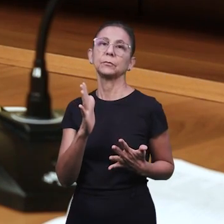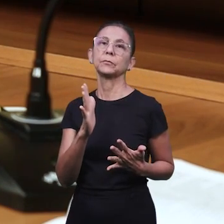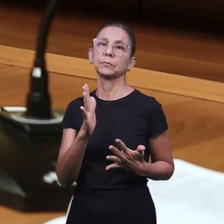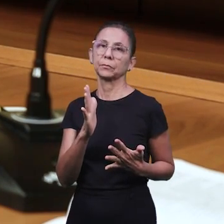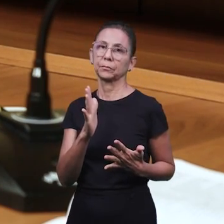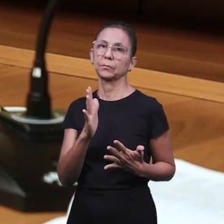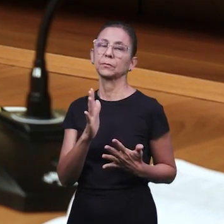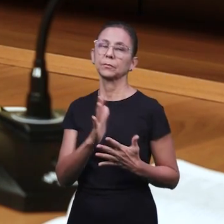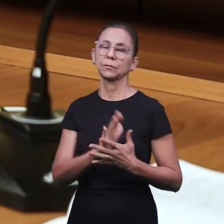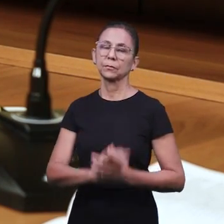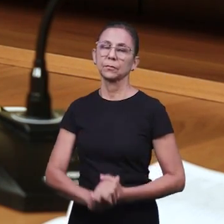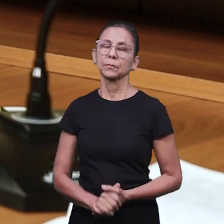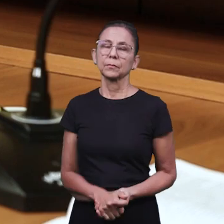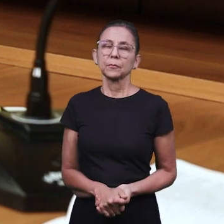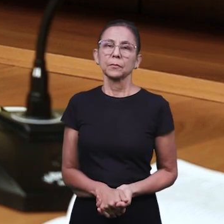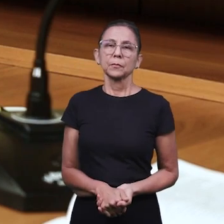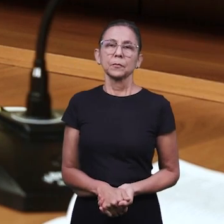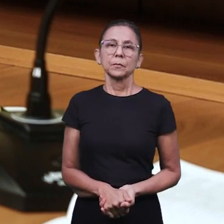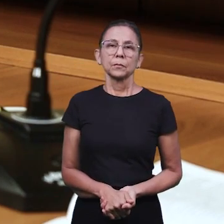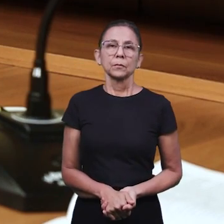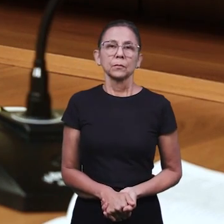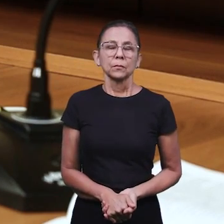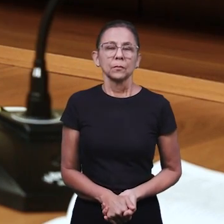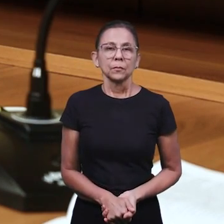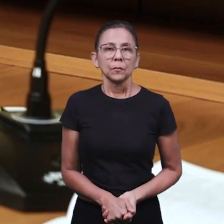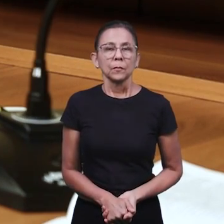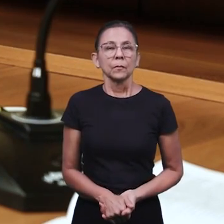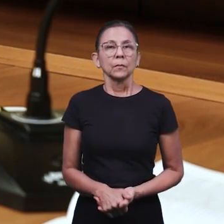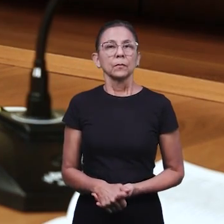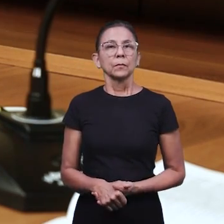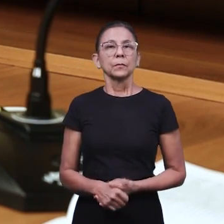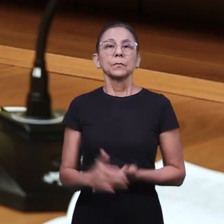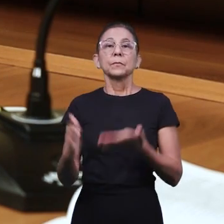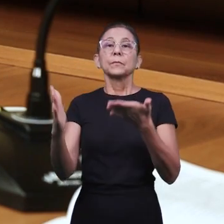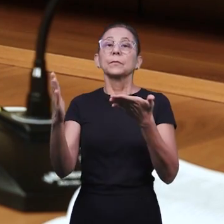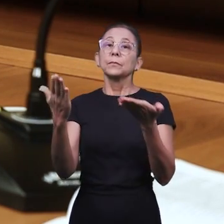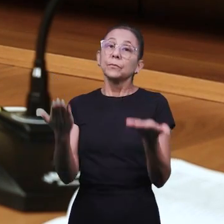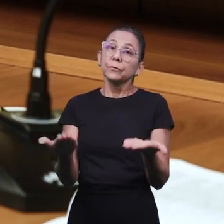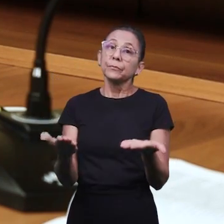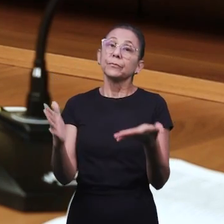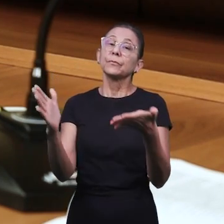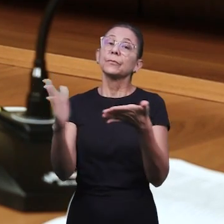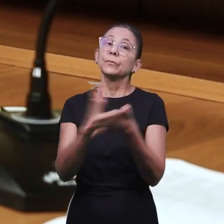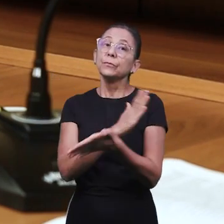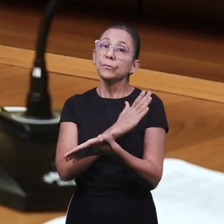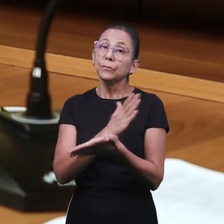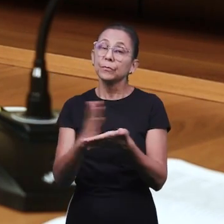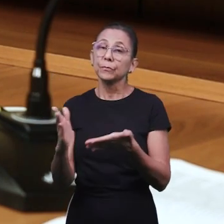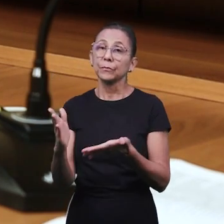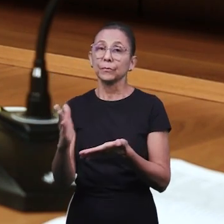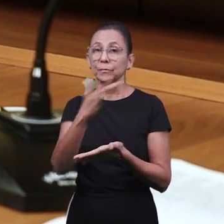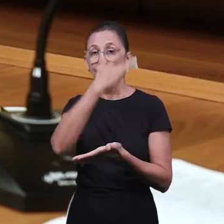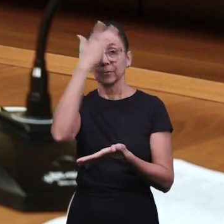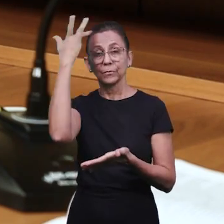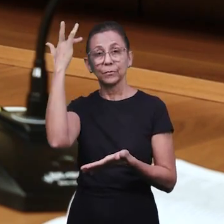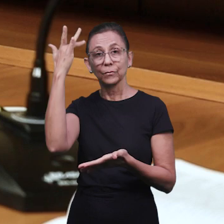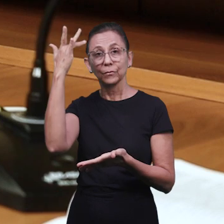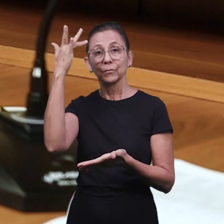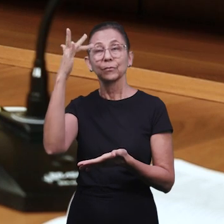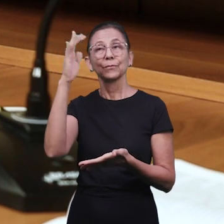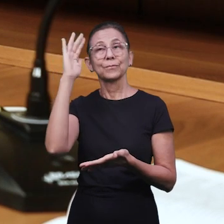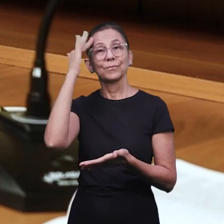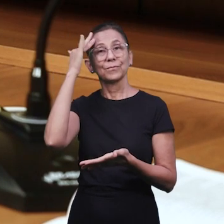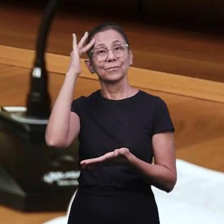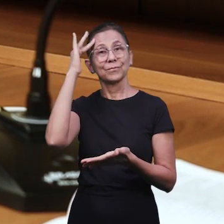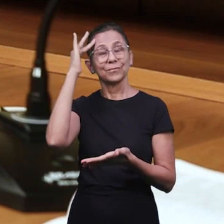muitos era porque alguns iam alcançar essa fé. E é muito interessante quando você diz